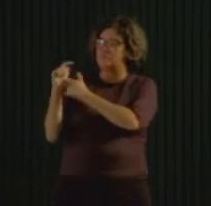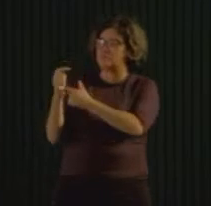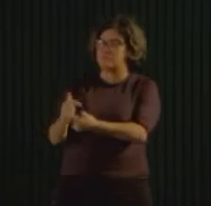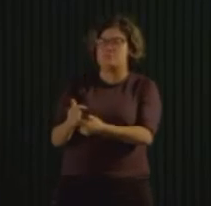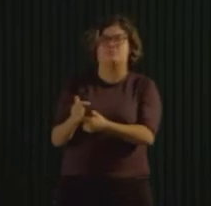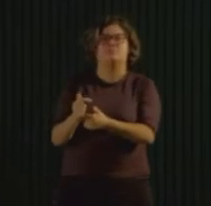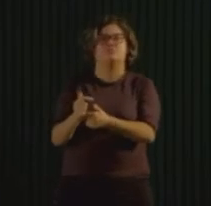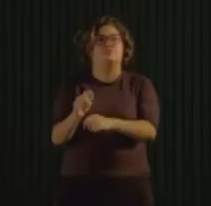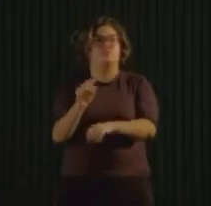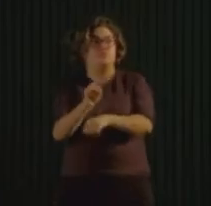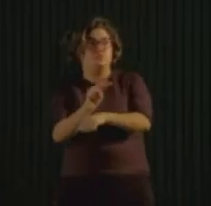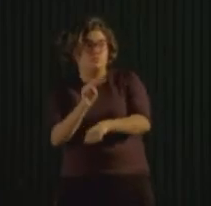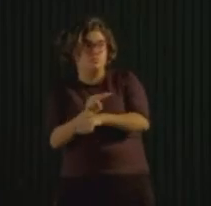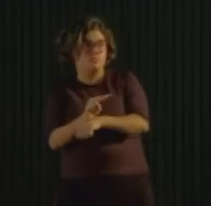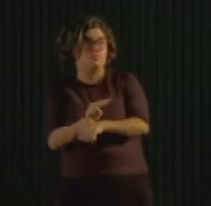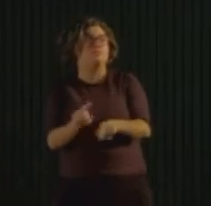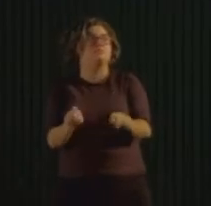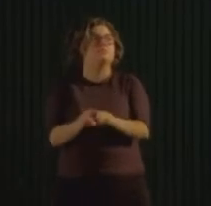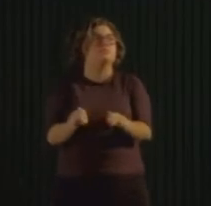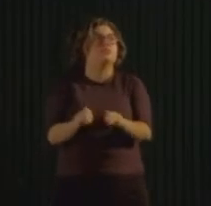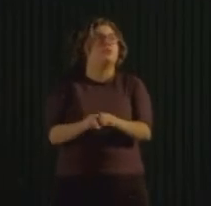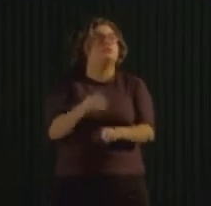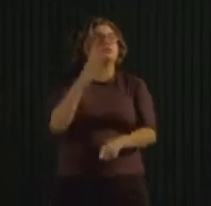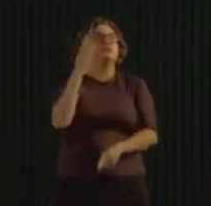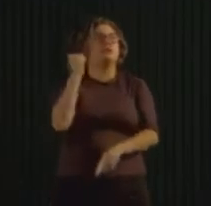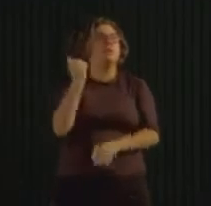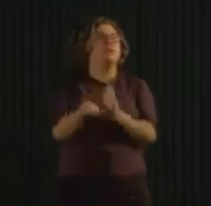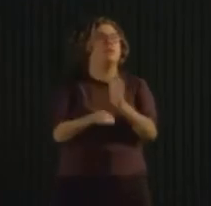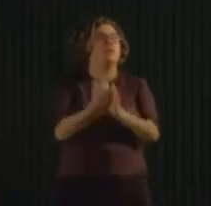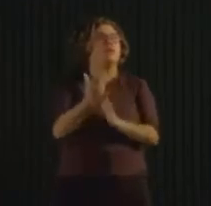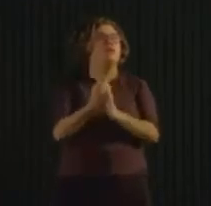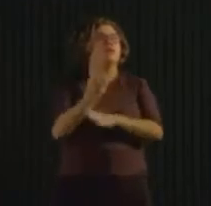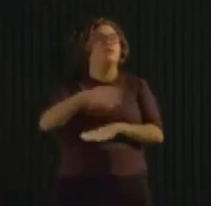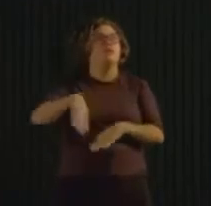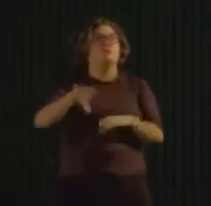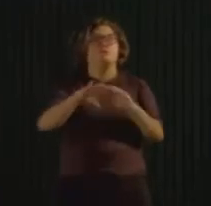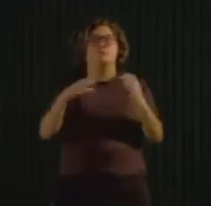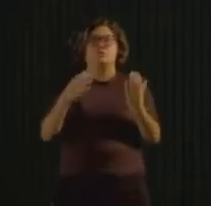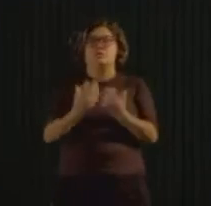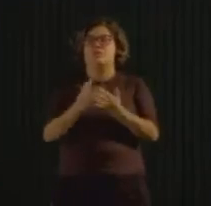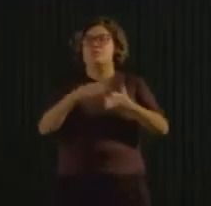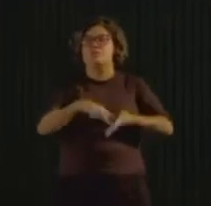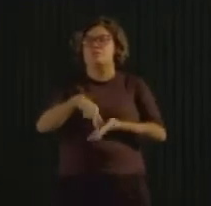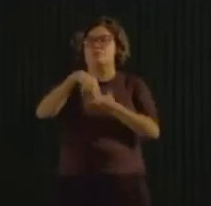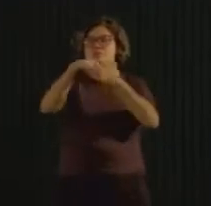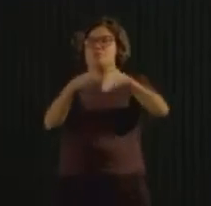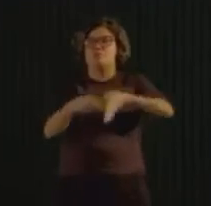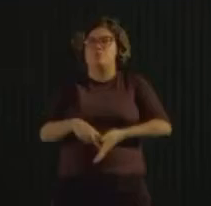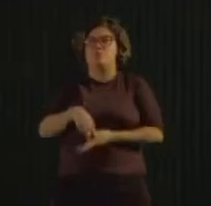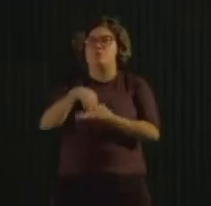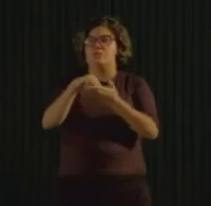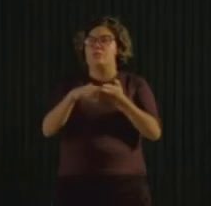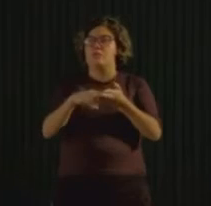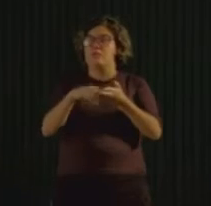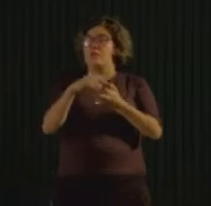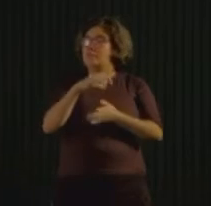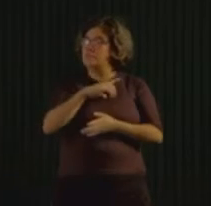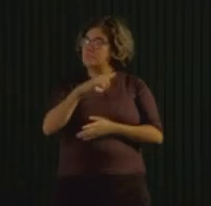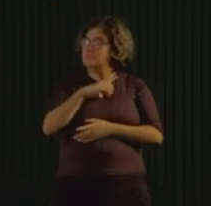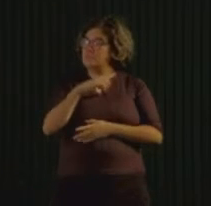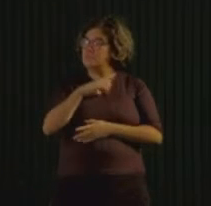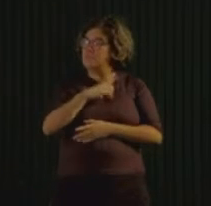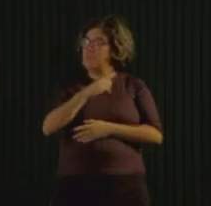às tradições, ao cuidado e aos saberes que é produzido por essa comunidade do surf. A gente tem